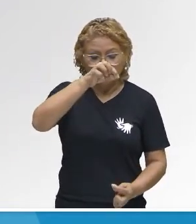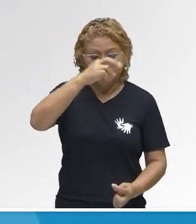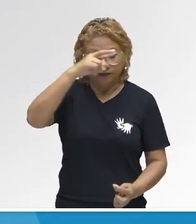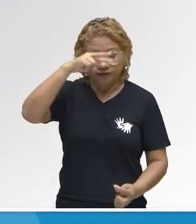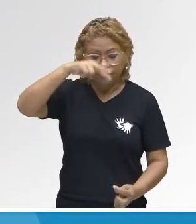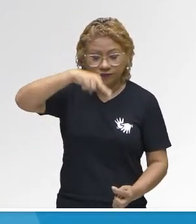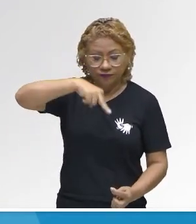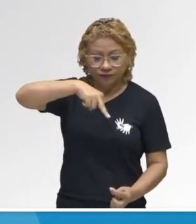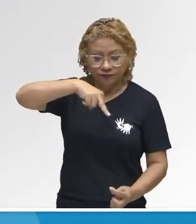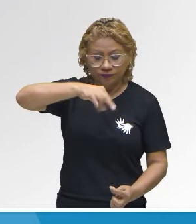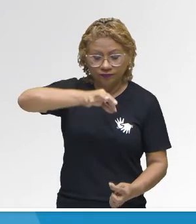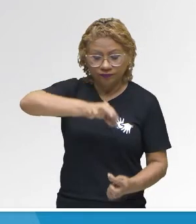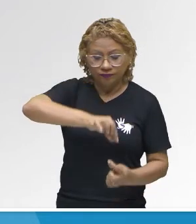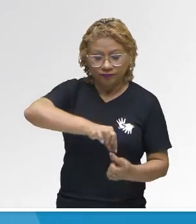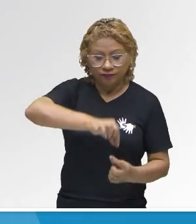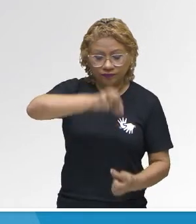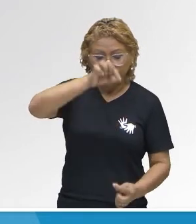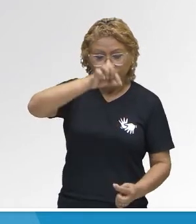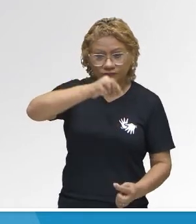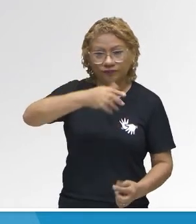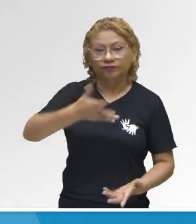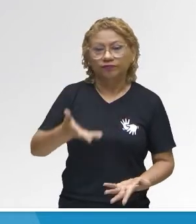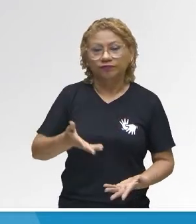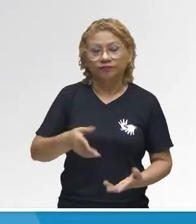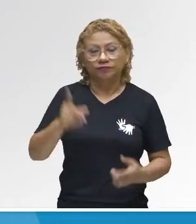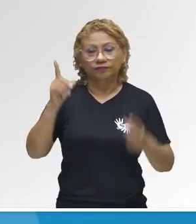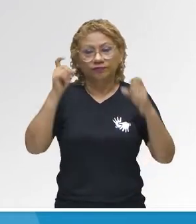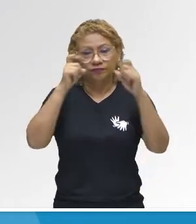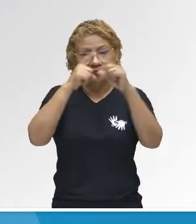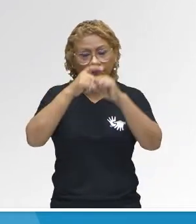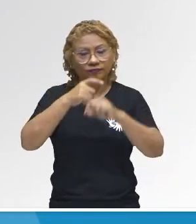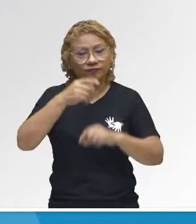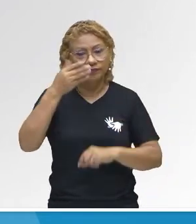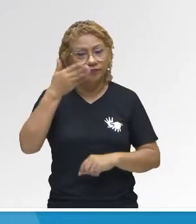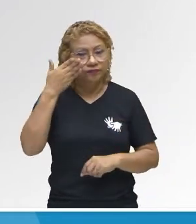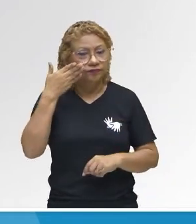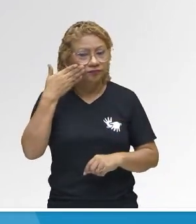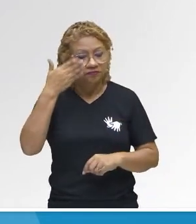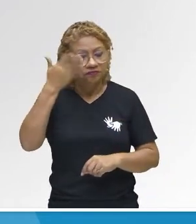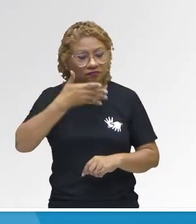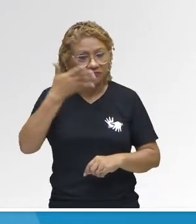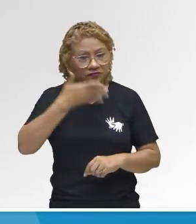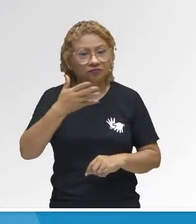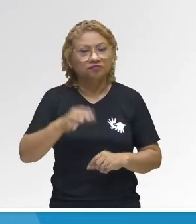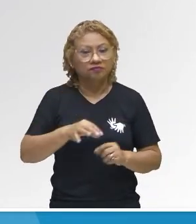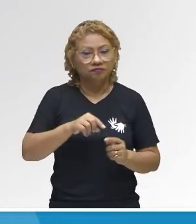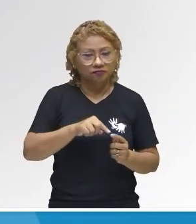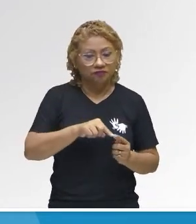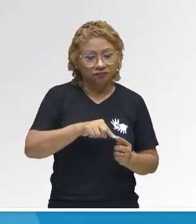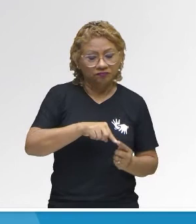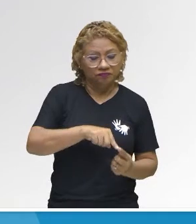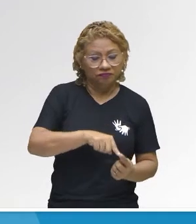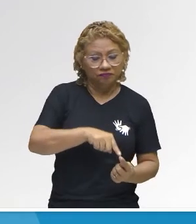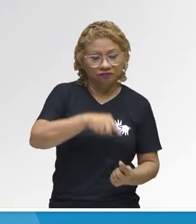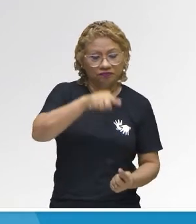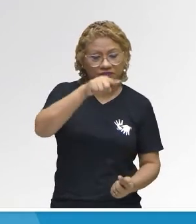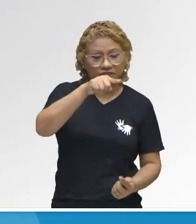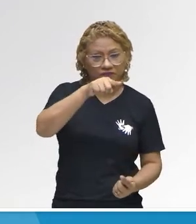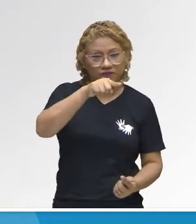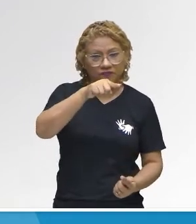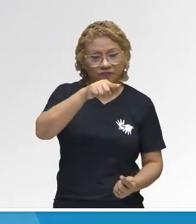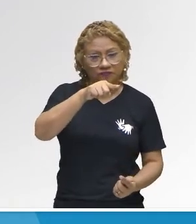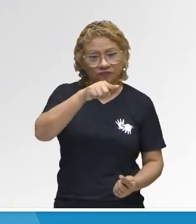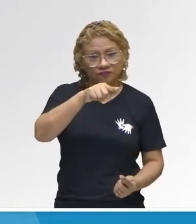também se a reta está ortogonal ou não. Essa reta, esse segmento de reta amarelo, ele